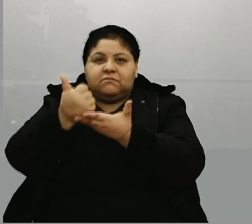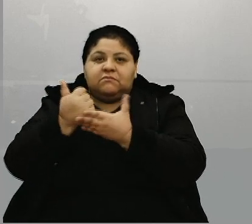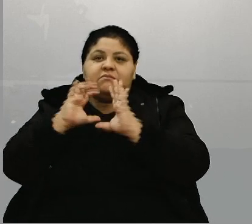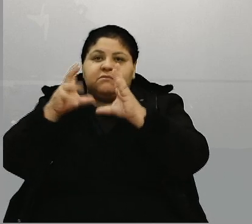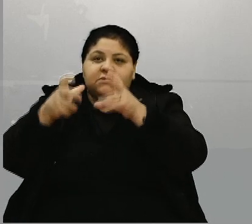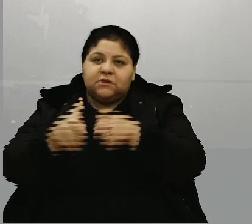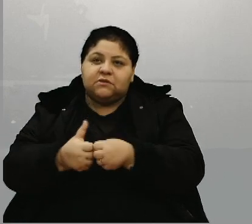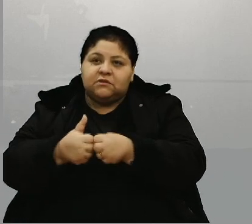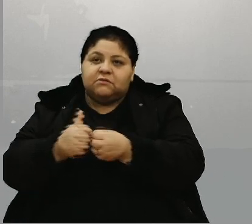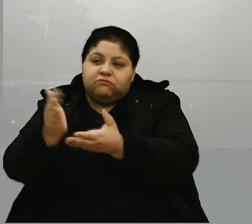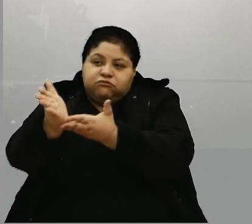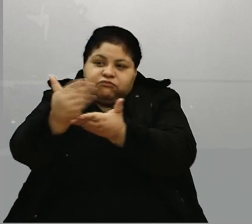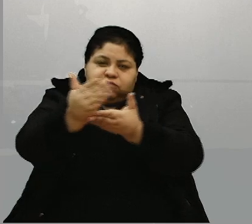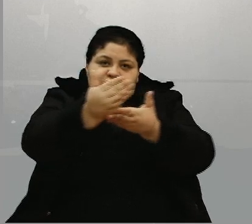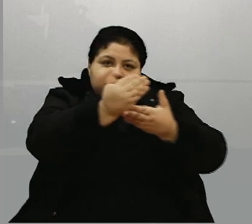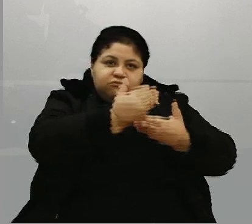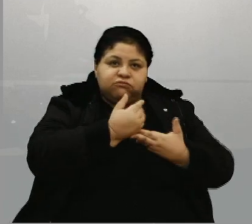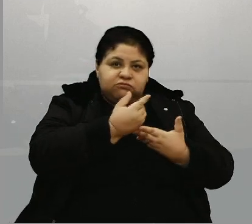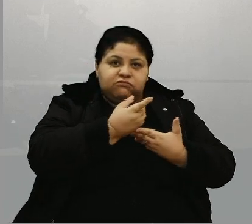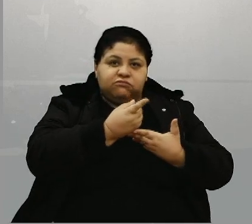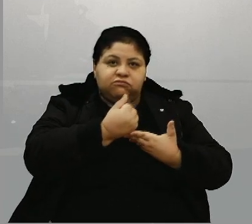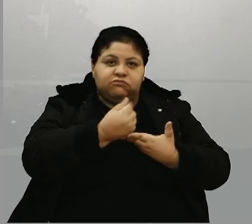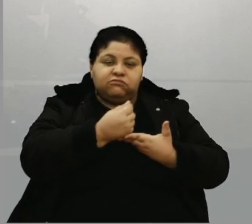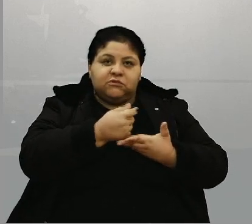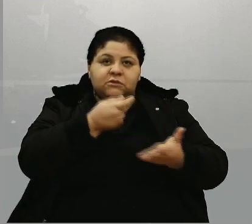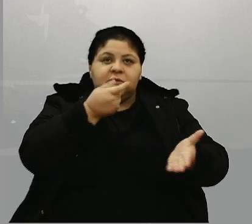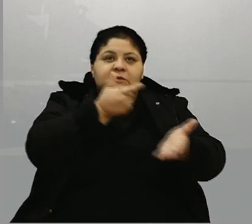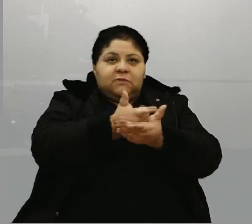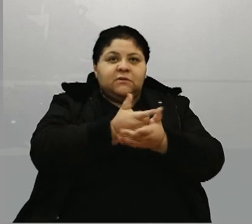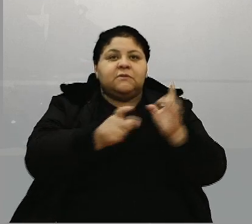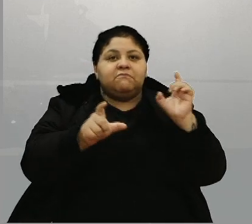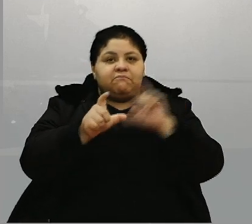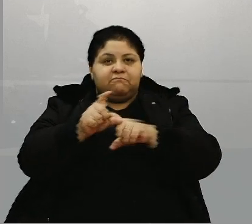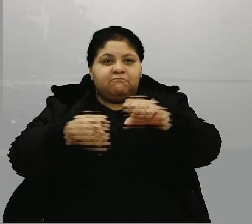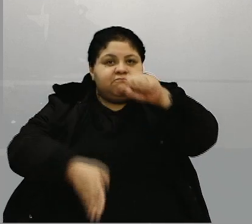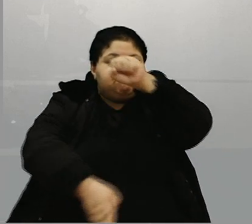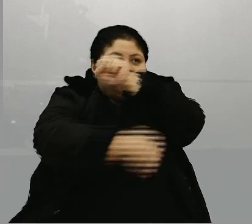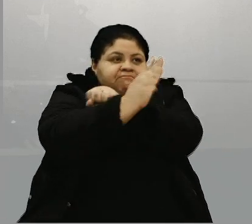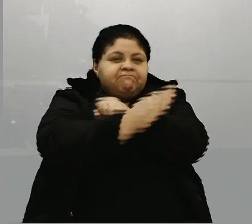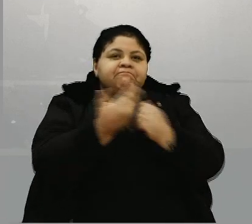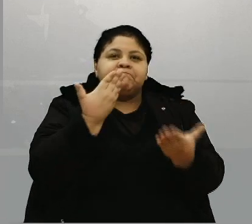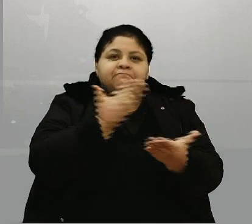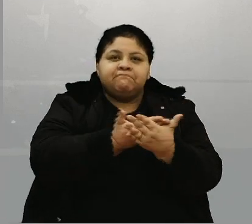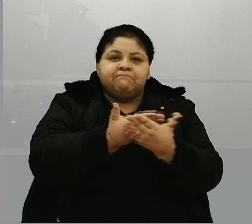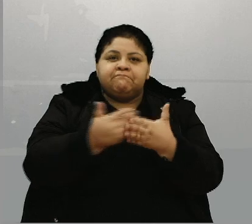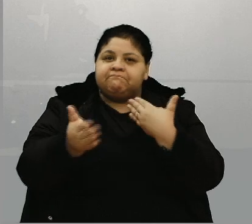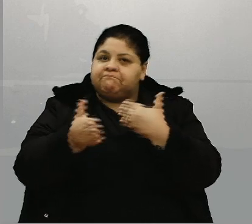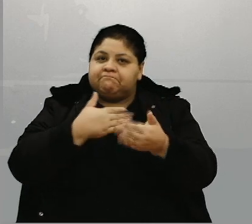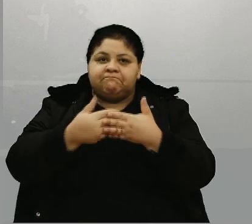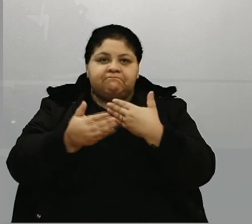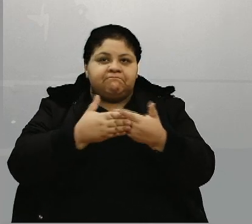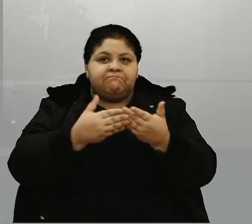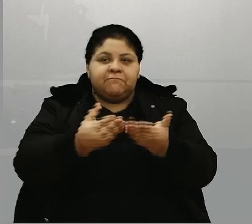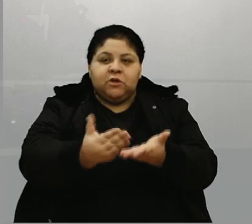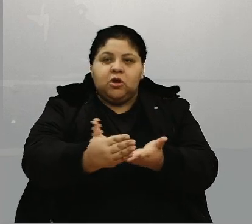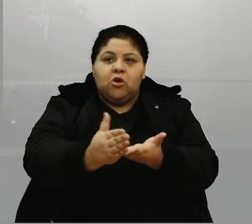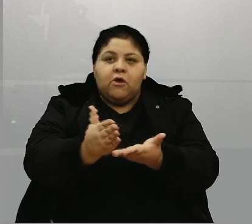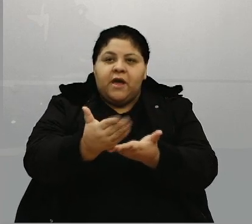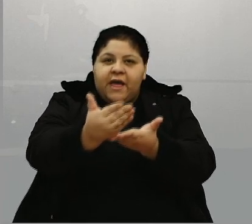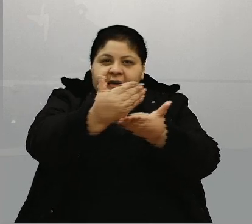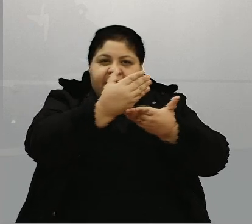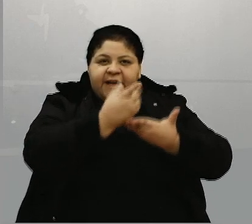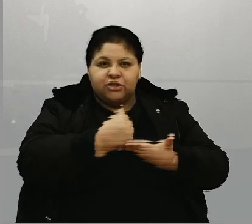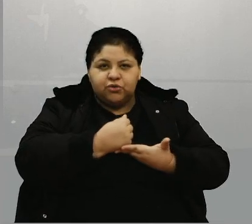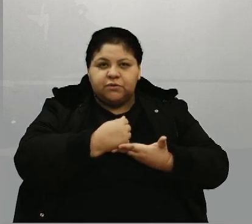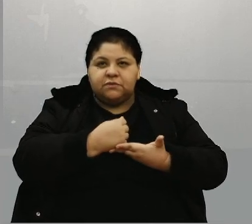para arrecadar os fundos necessários para custear as despesas desta viagem de estudos. Qualquer contribuição será de extrema importância para